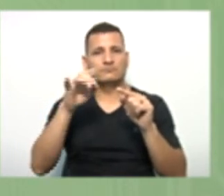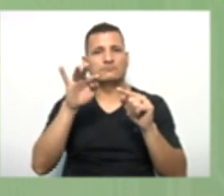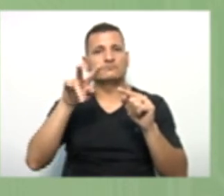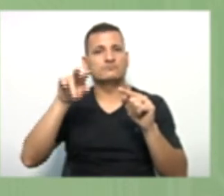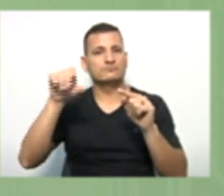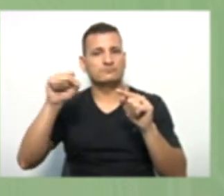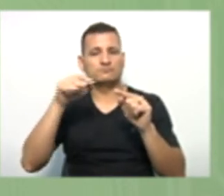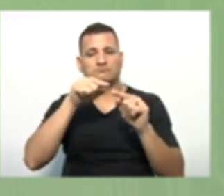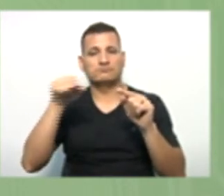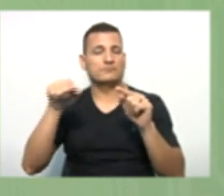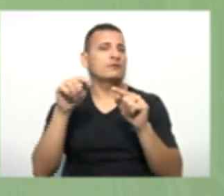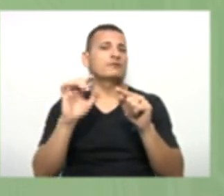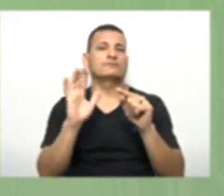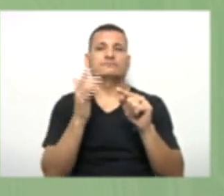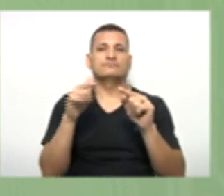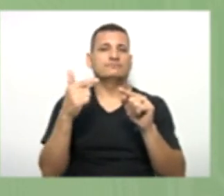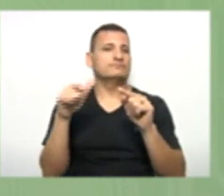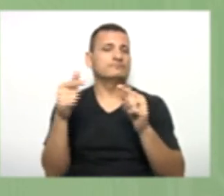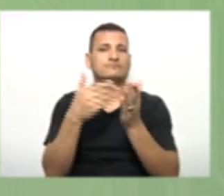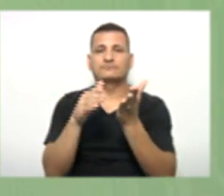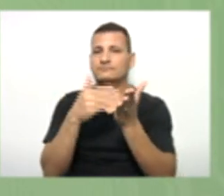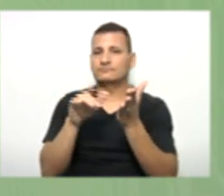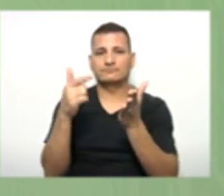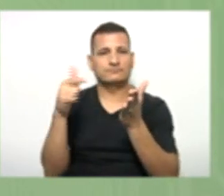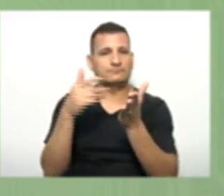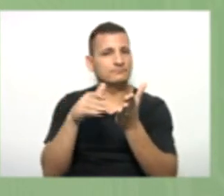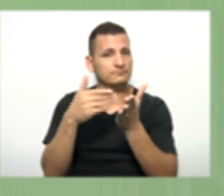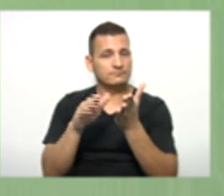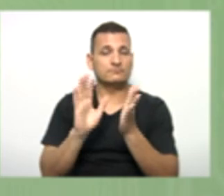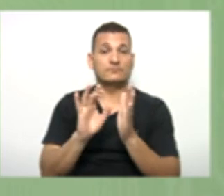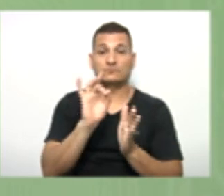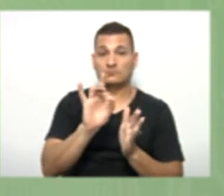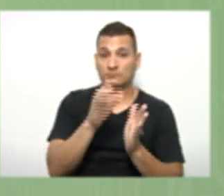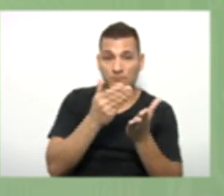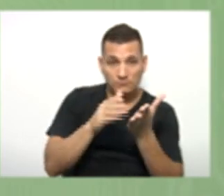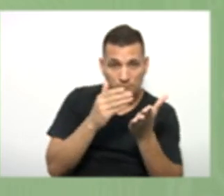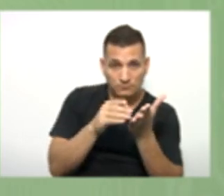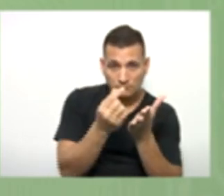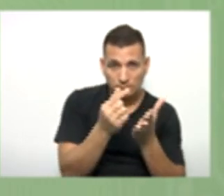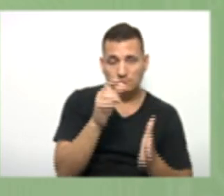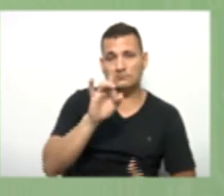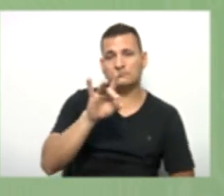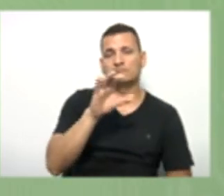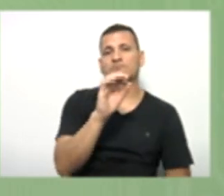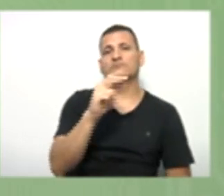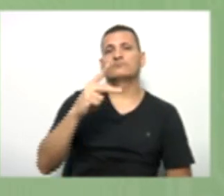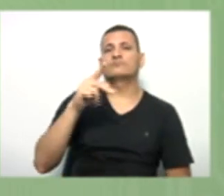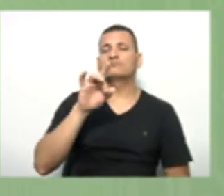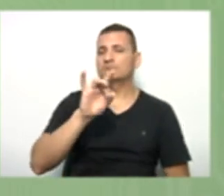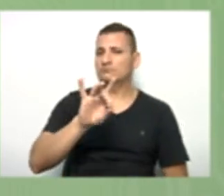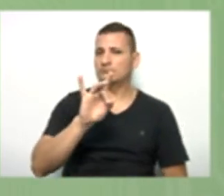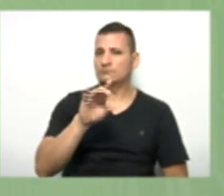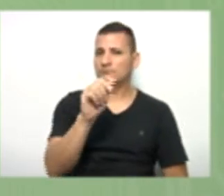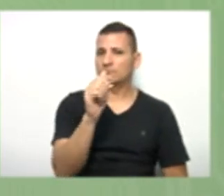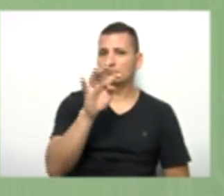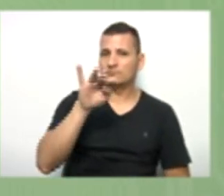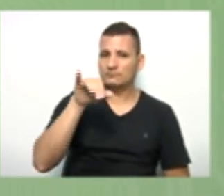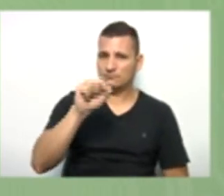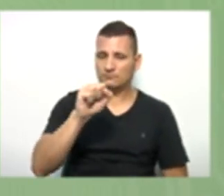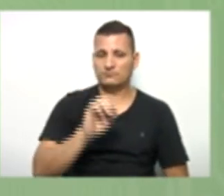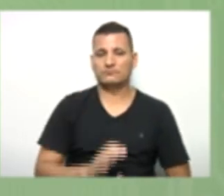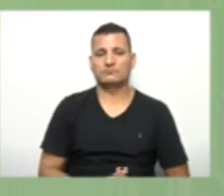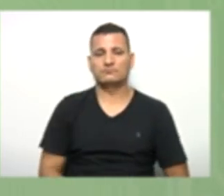têm sobras, só tem sobras atos cooperativos. Então, aqui nos atos cooperativos, nós